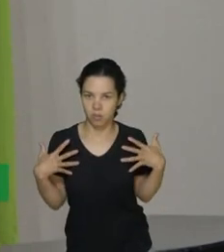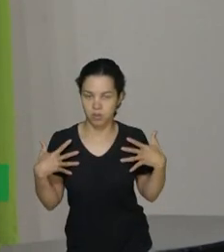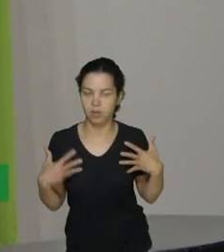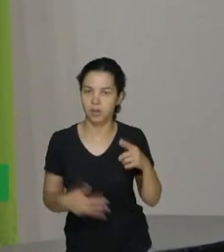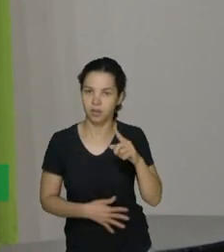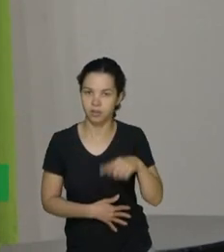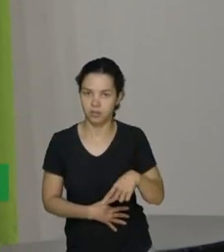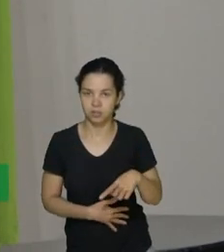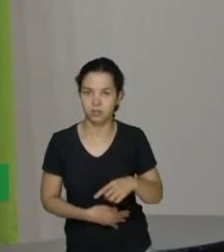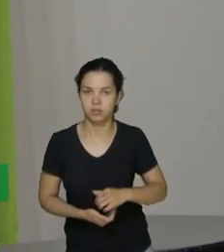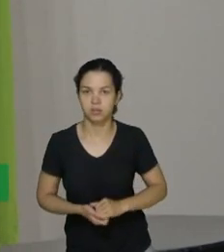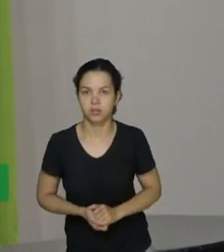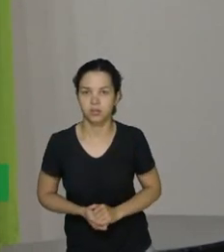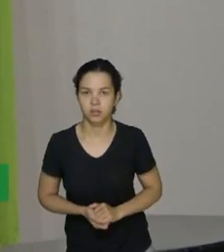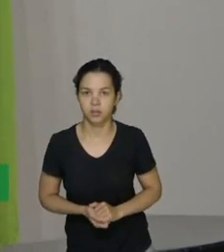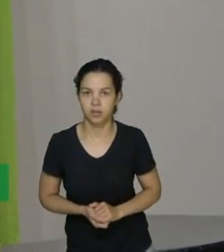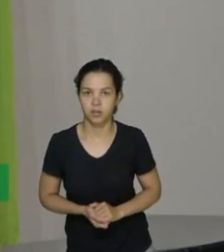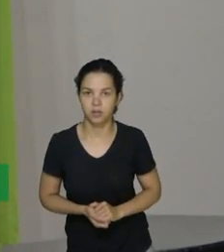honra poder